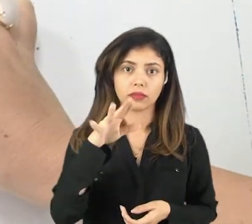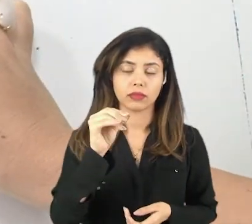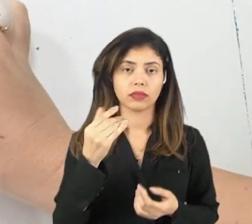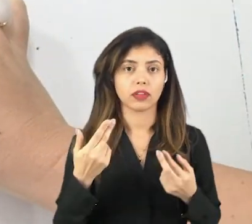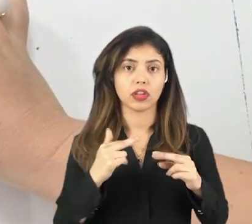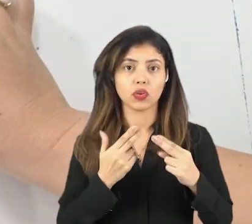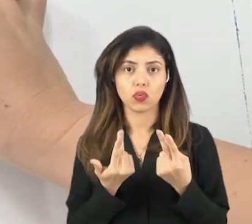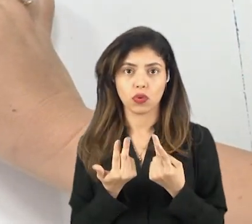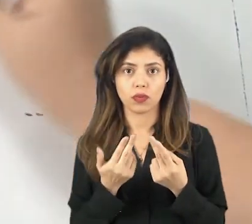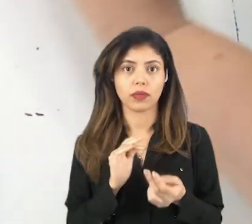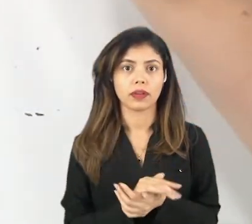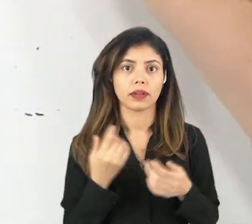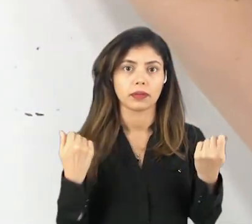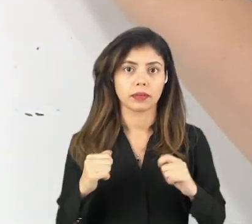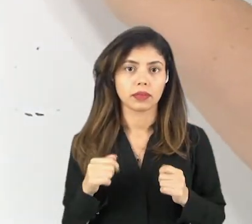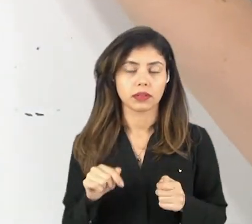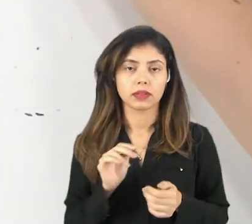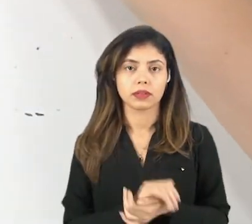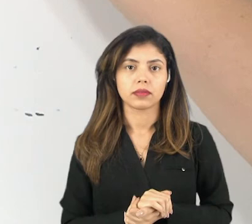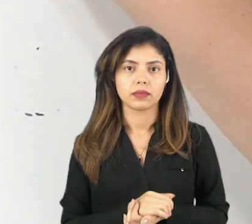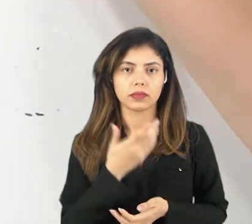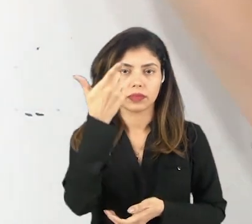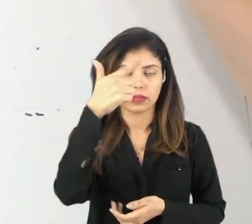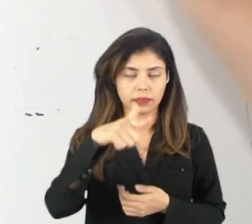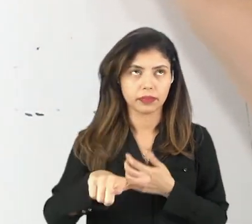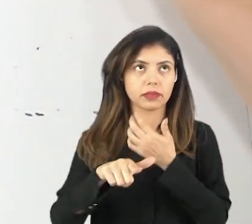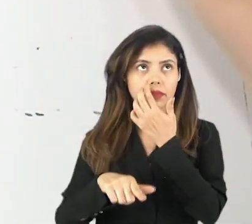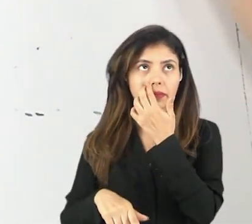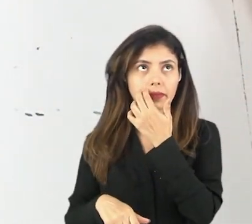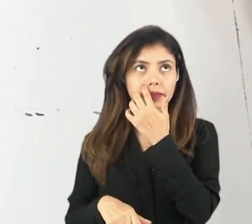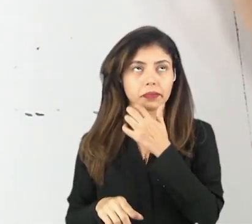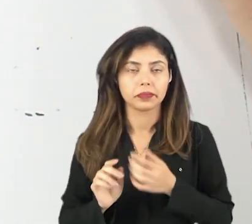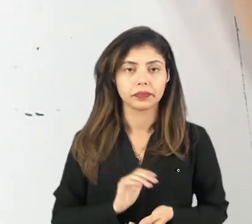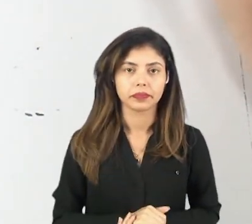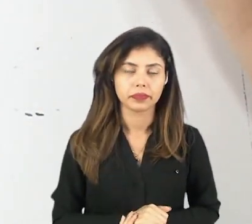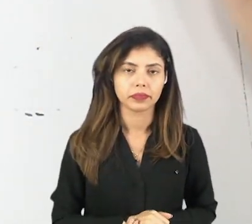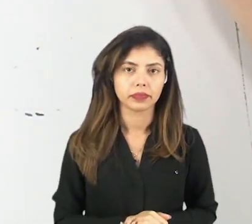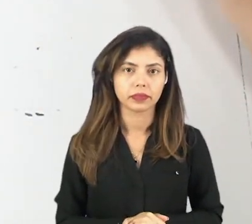são iguais, nós vamos repeti-los.